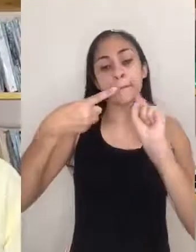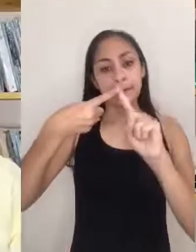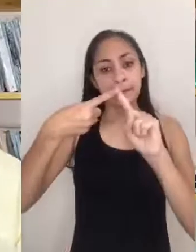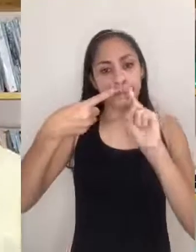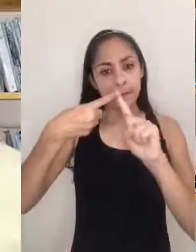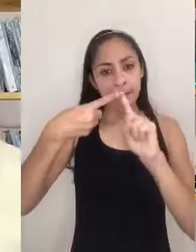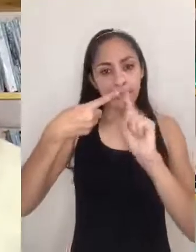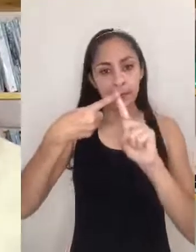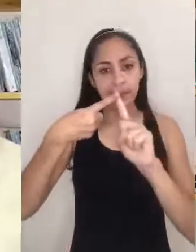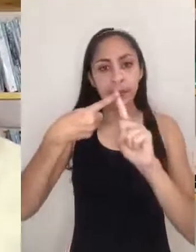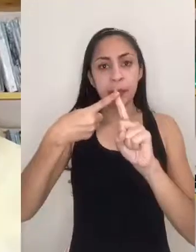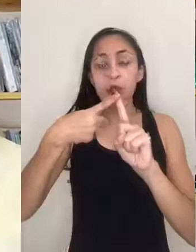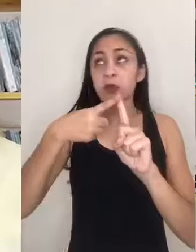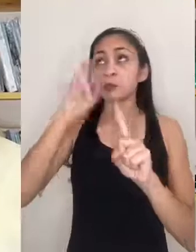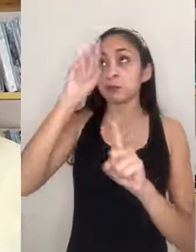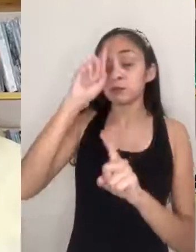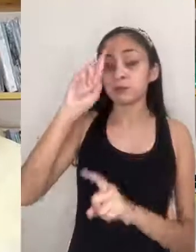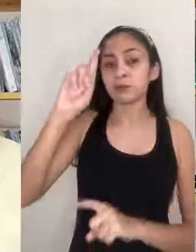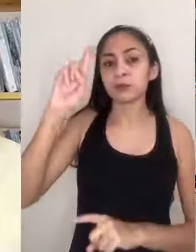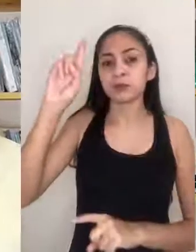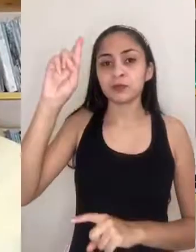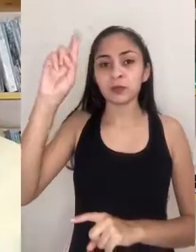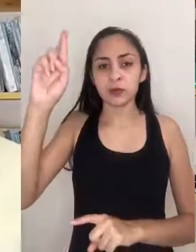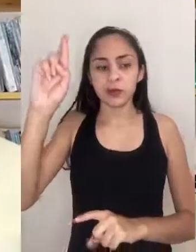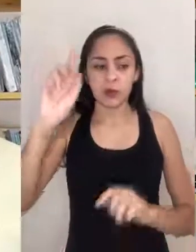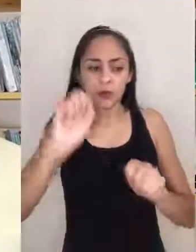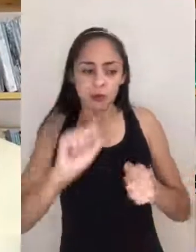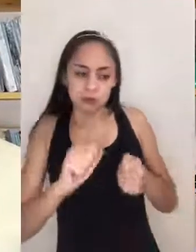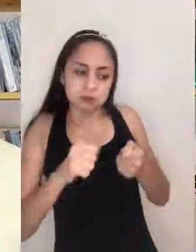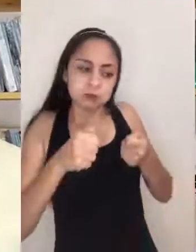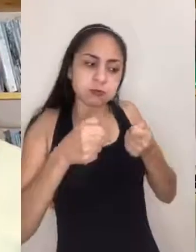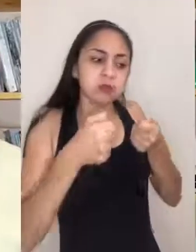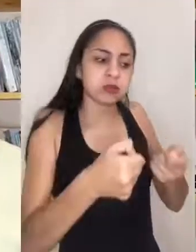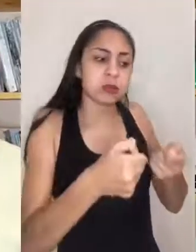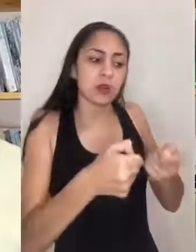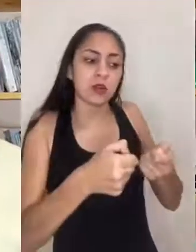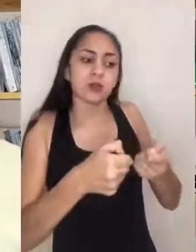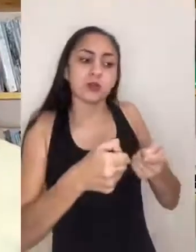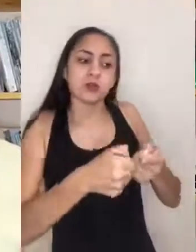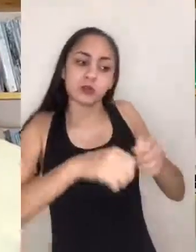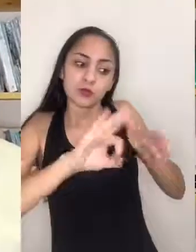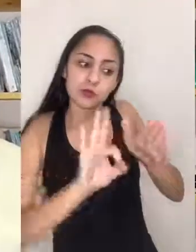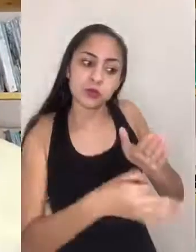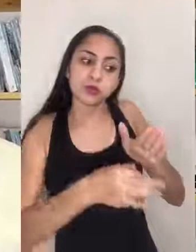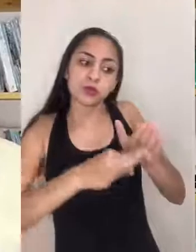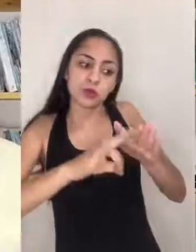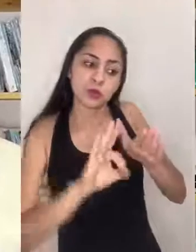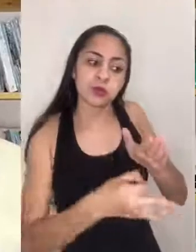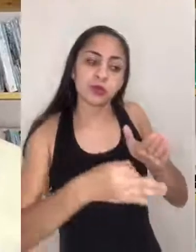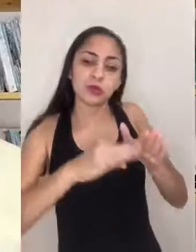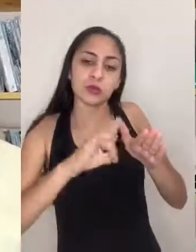primeira delas é que o Senhor vai confrontar e corrigir você por meio